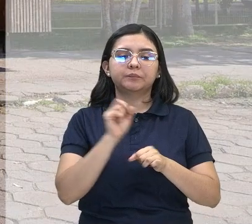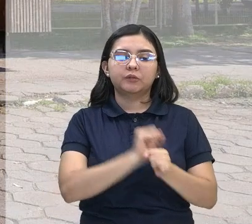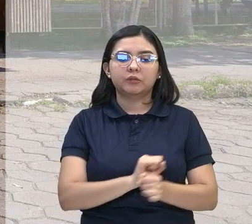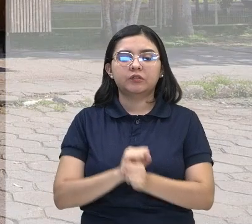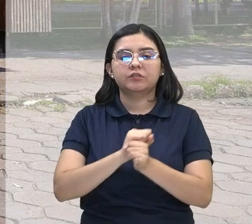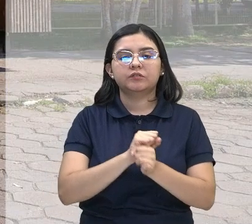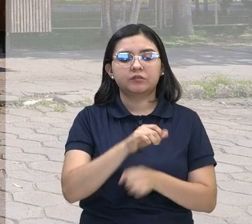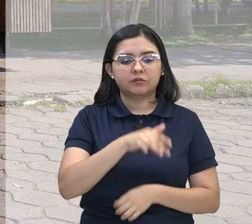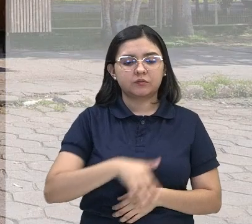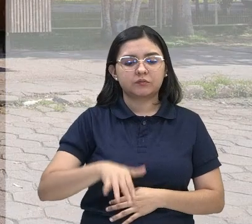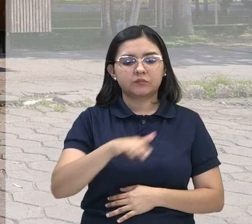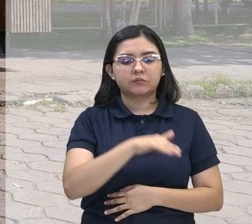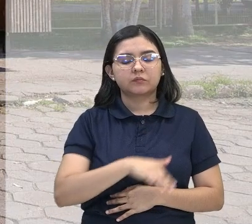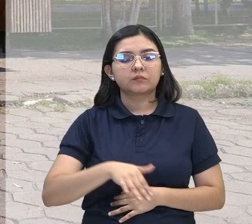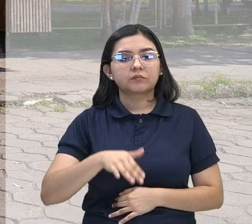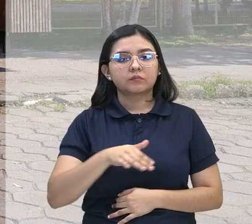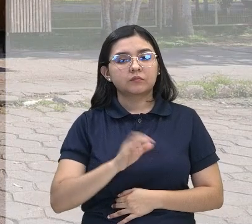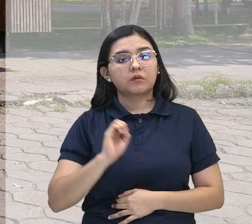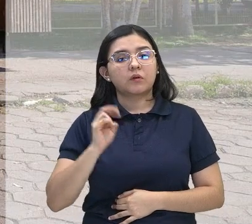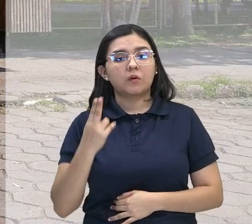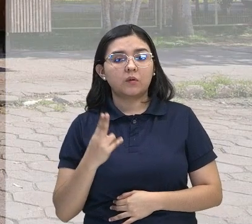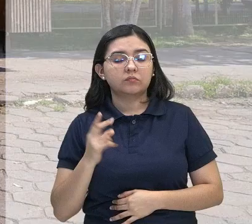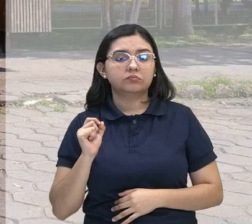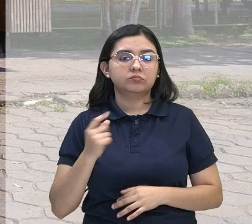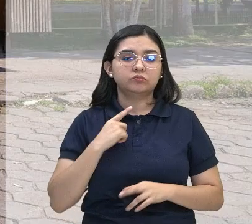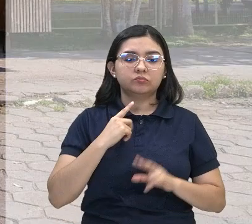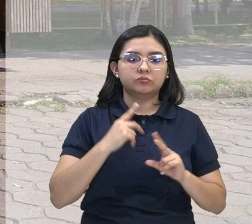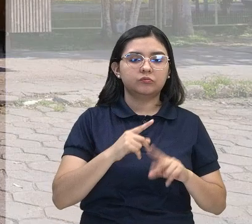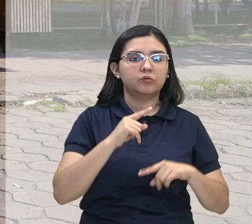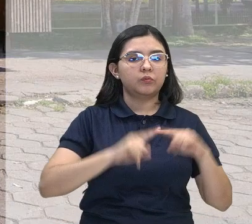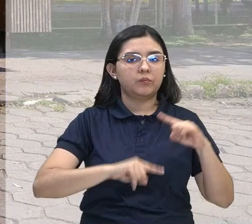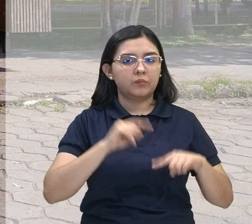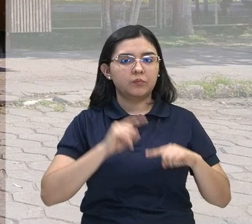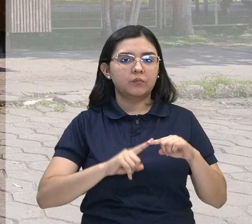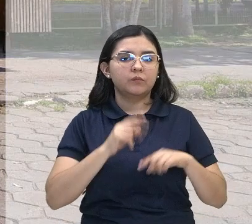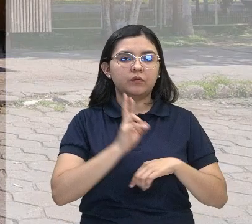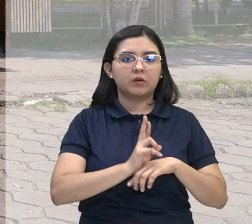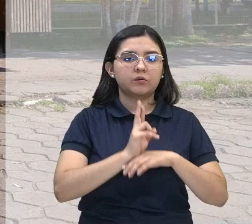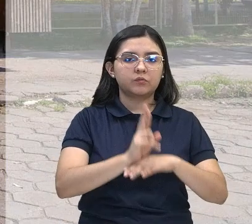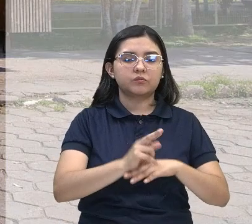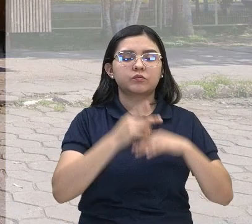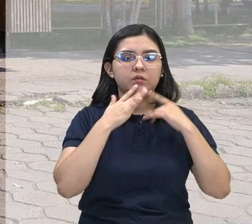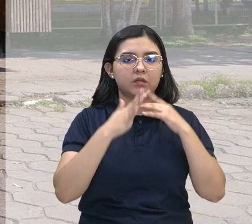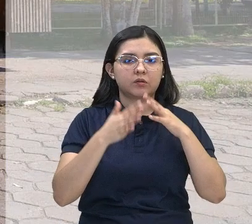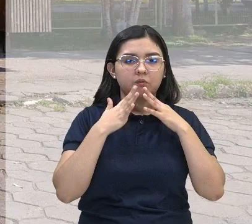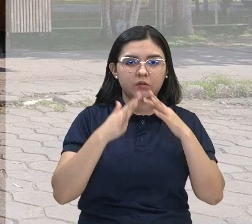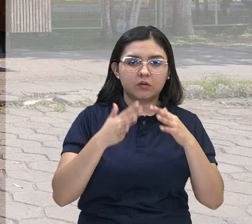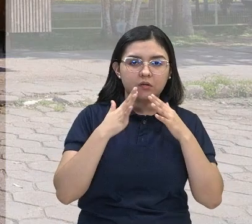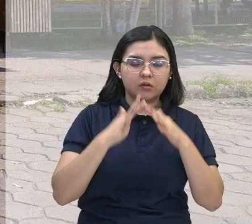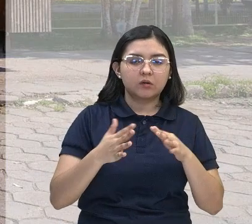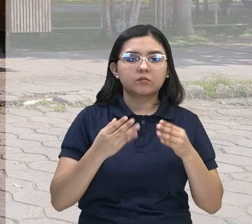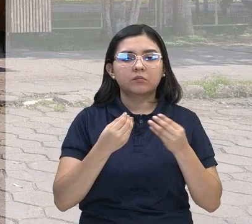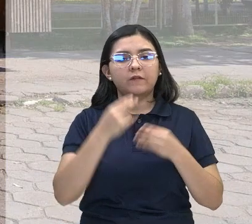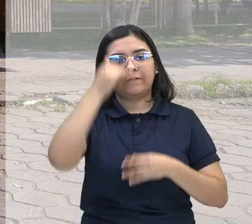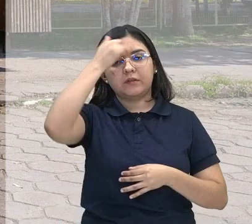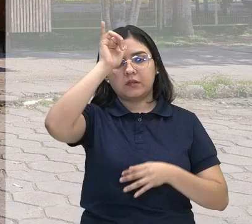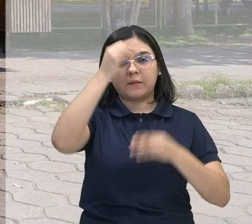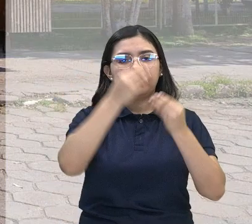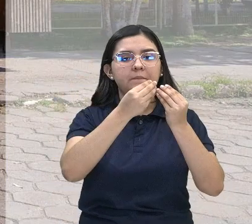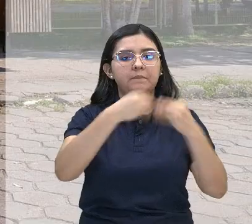um ecossistema ou um recurso natural de qualquer dano ou